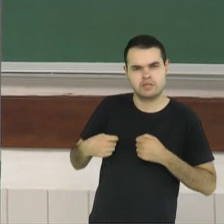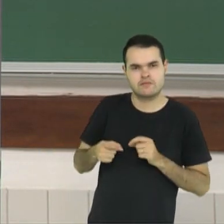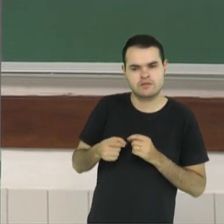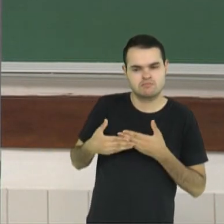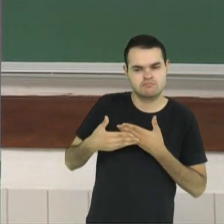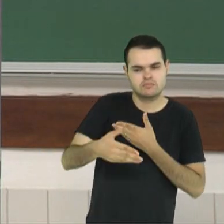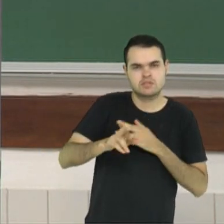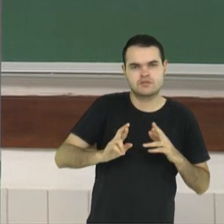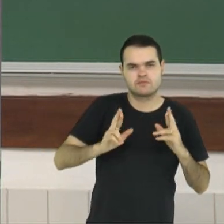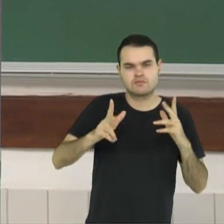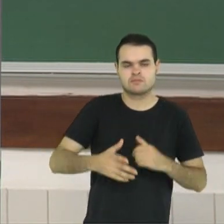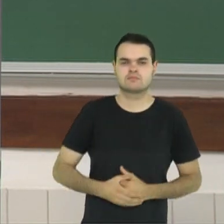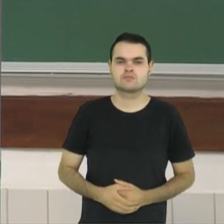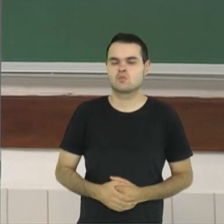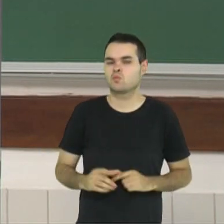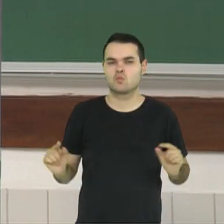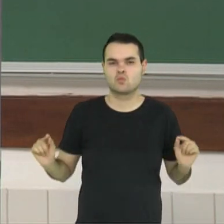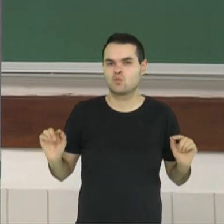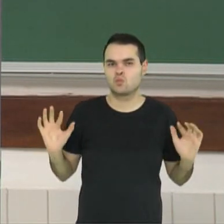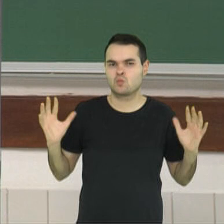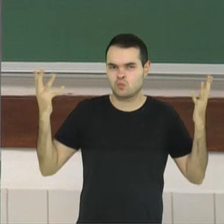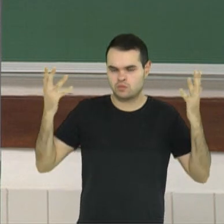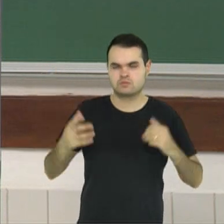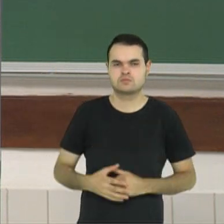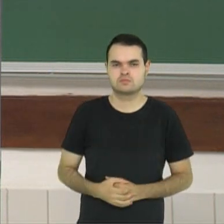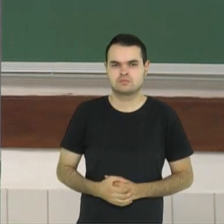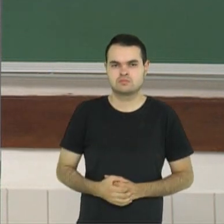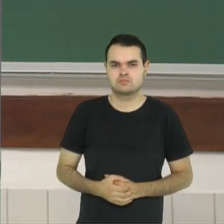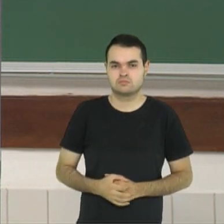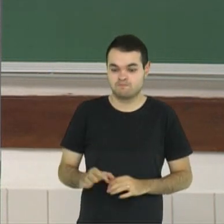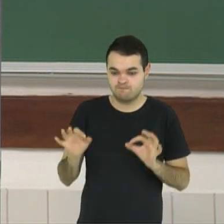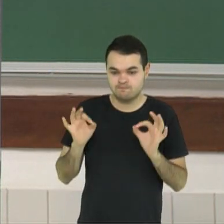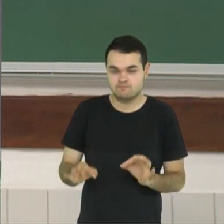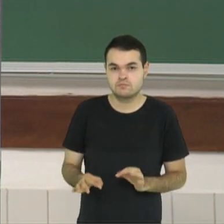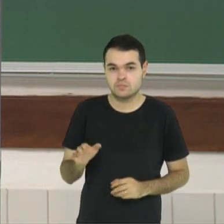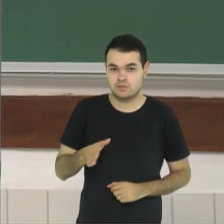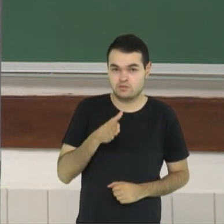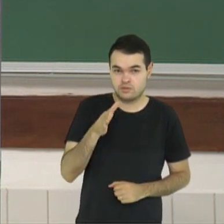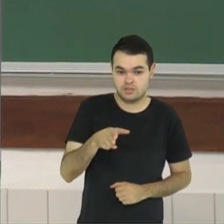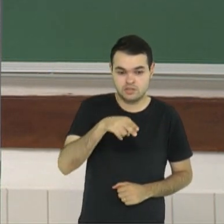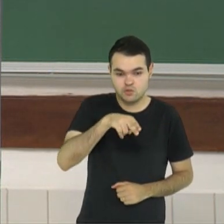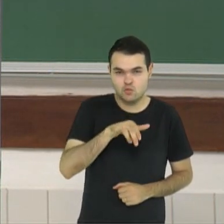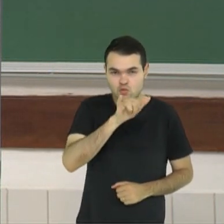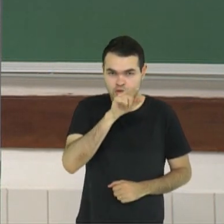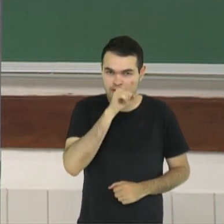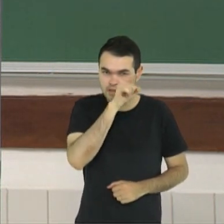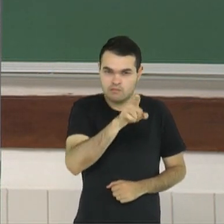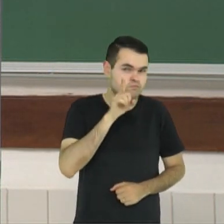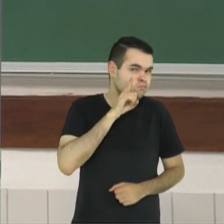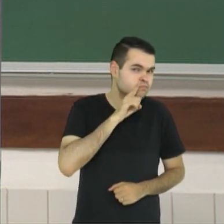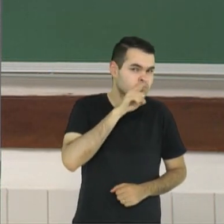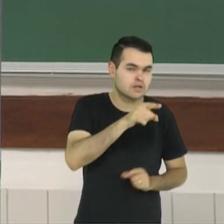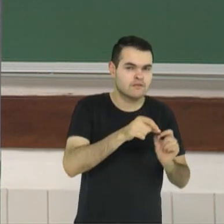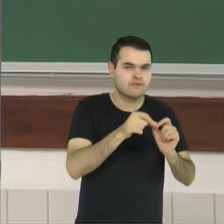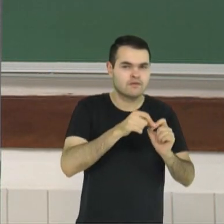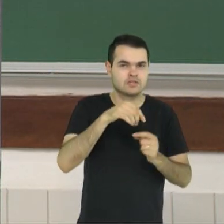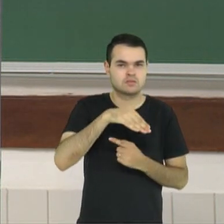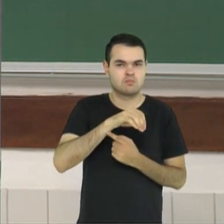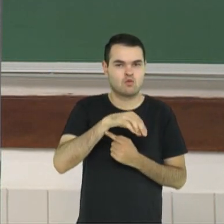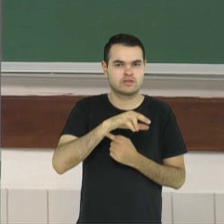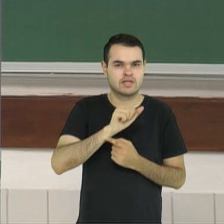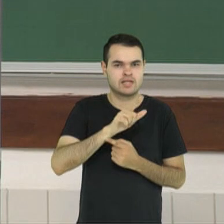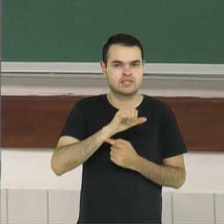coisa diferente. E daí o que acontece? Ele foi definitivo para Nova York e Nova York ficou lá. Em 1916 ele fez a Mona Lisa de